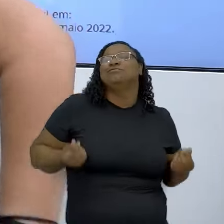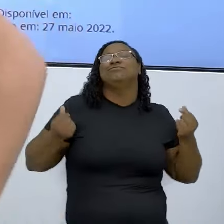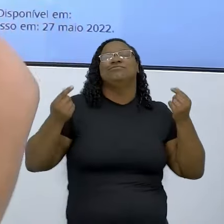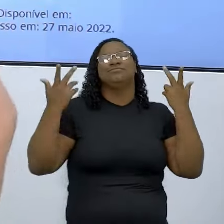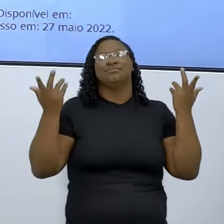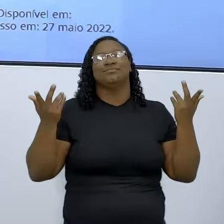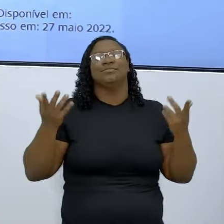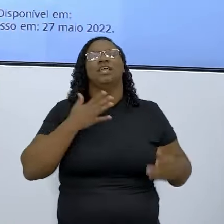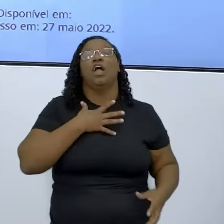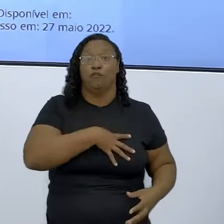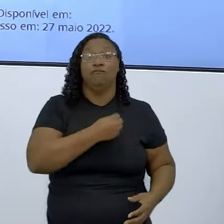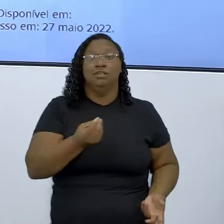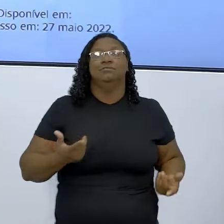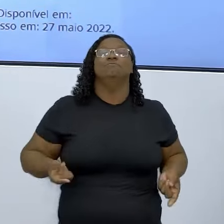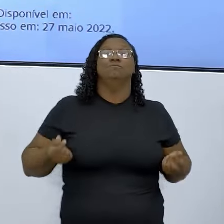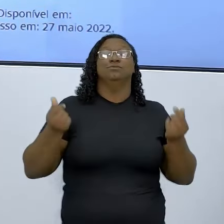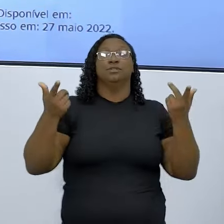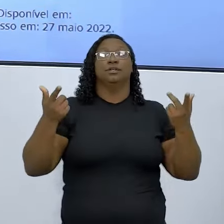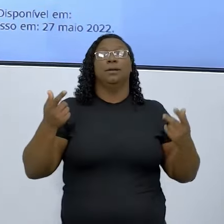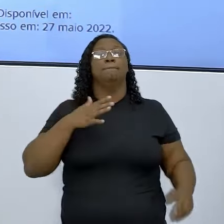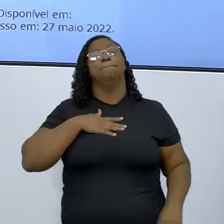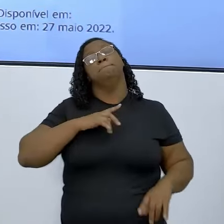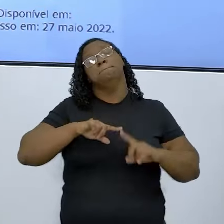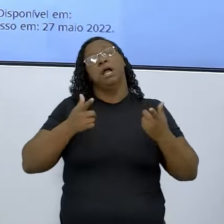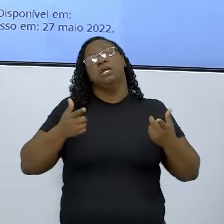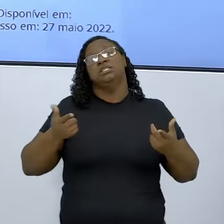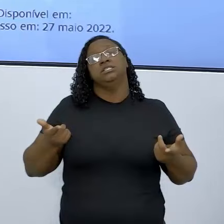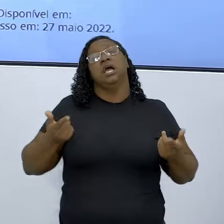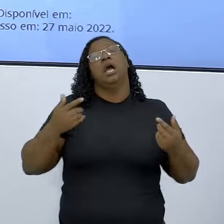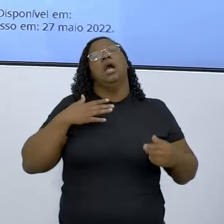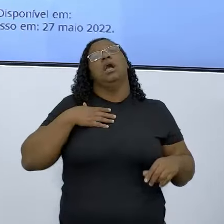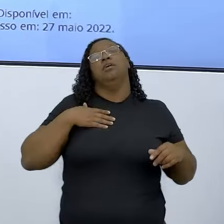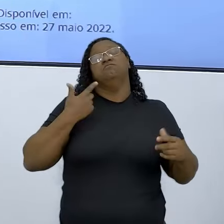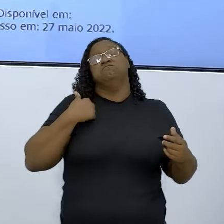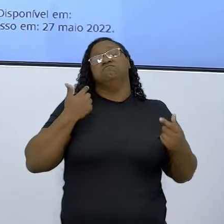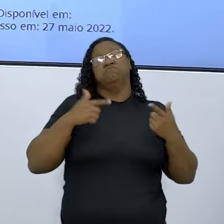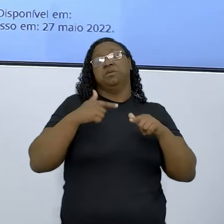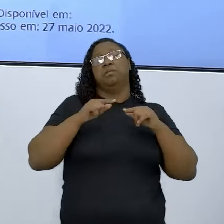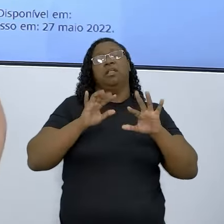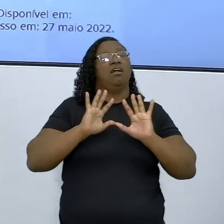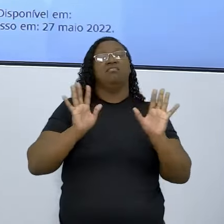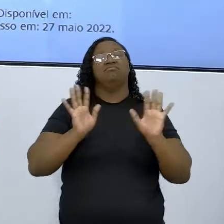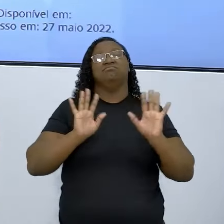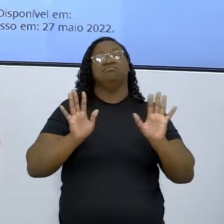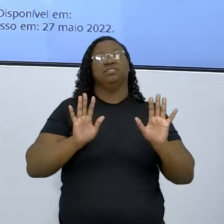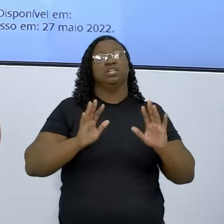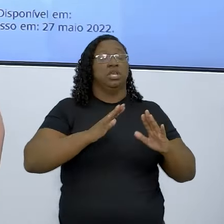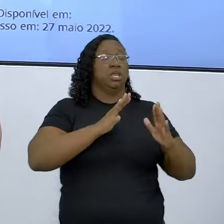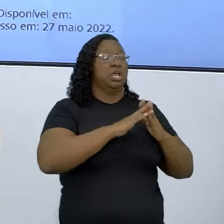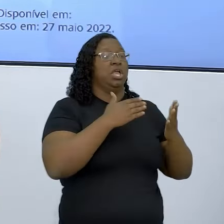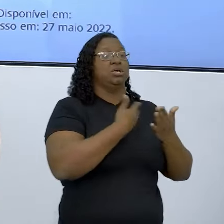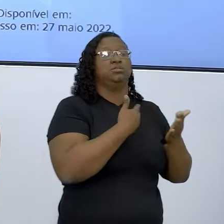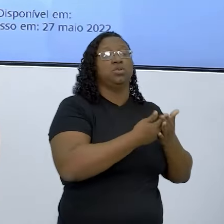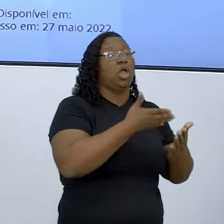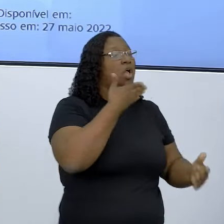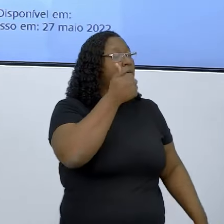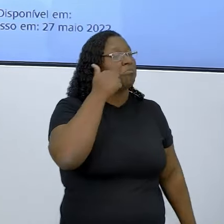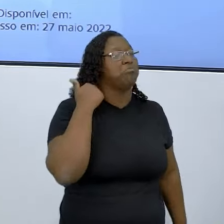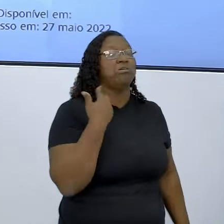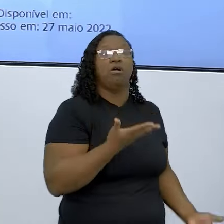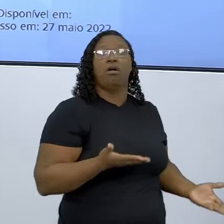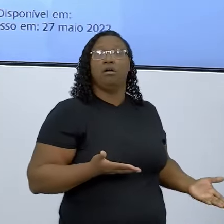aí, eu como herdeira, eu não precisei trabalhar cedo, porque eu tinha alguém que me bancasse. Eu estudei nas melhores escolas, com os melhores